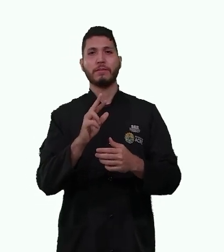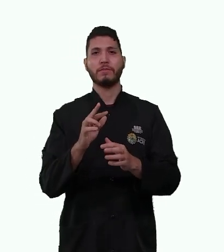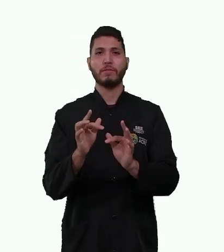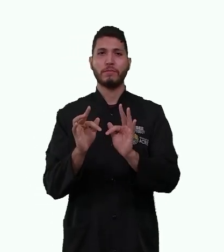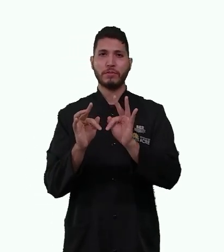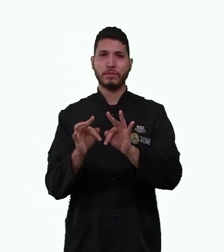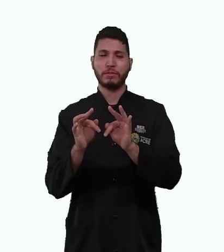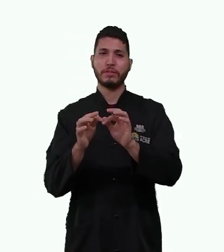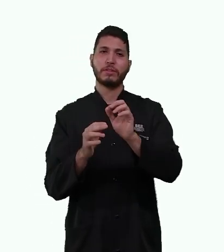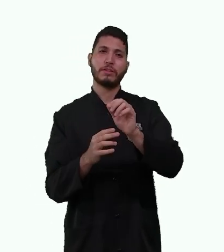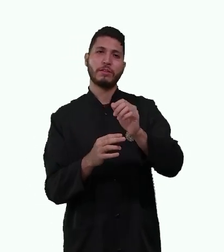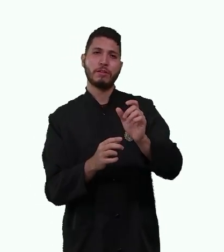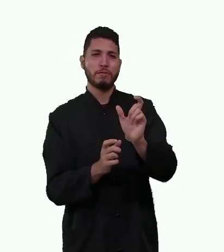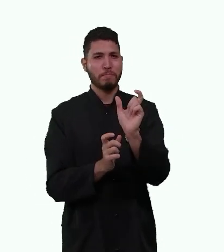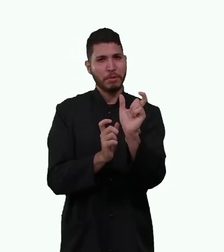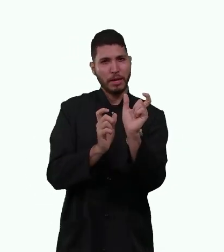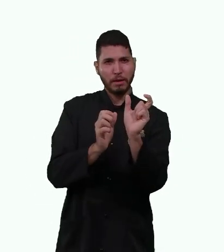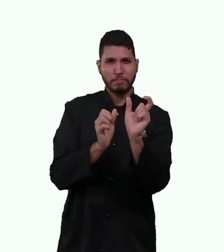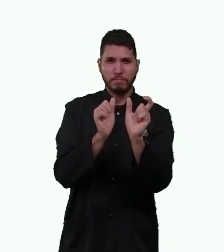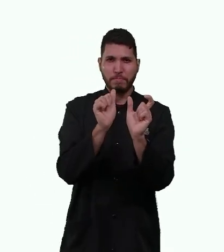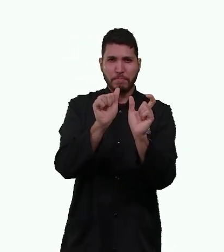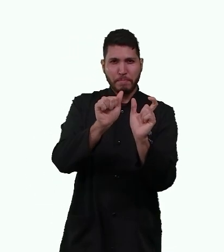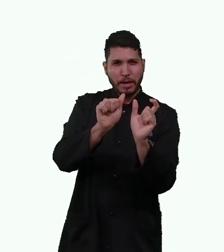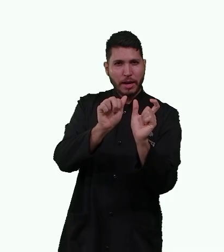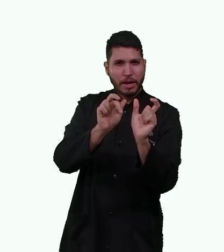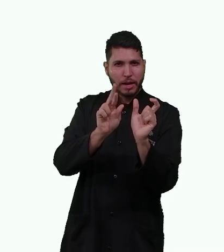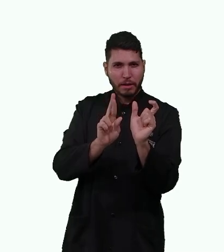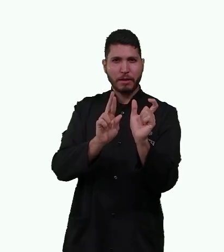AR, pessoal, são da primeira pessoa,